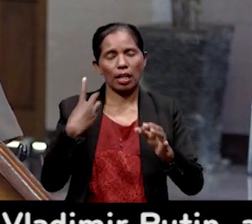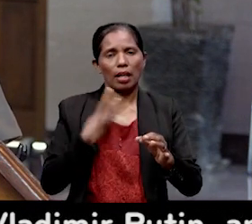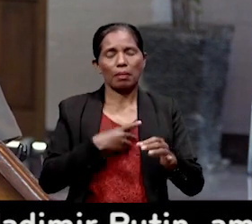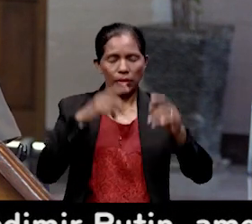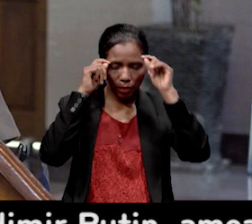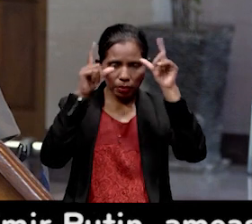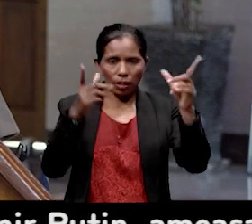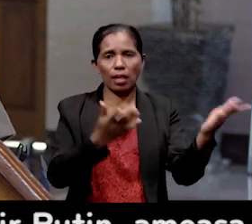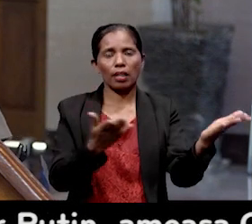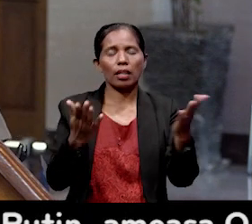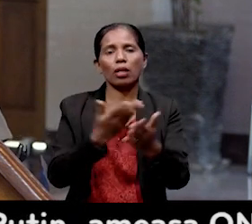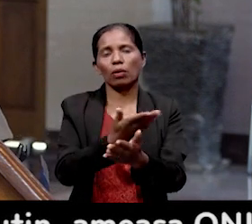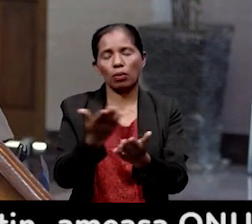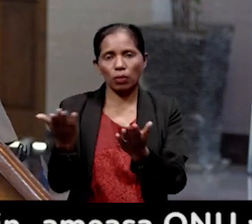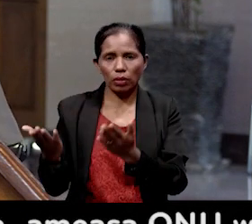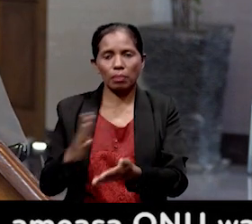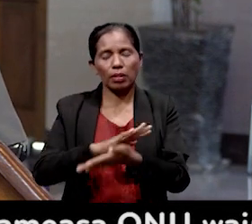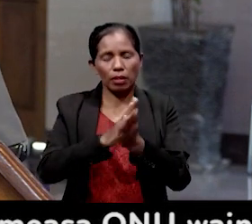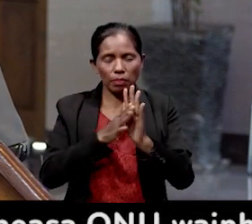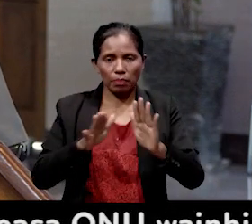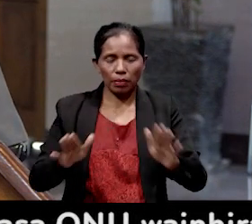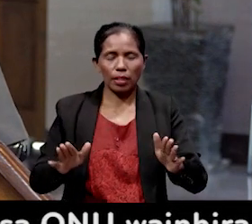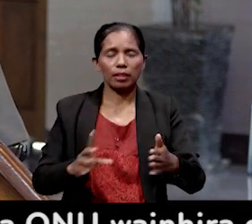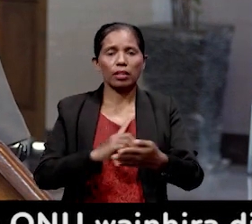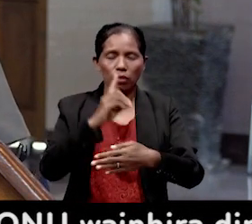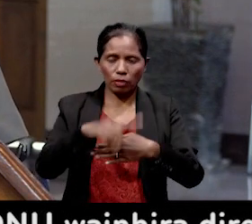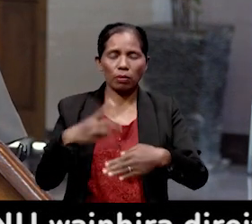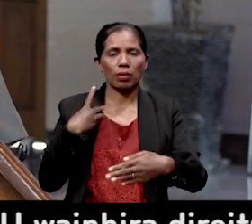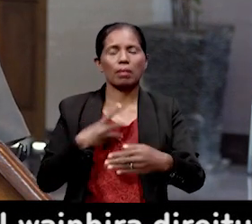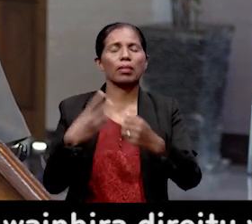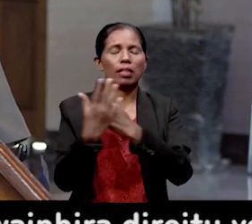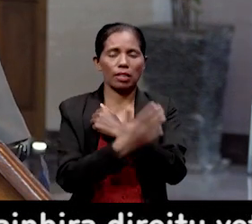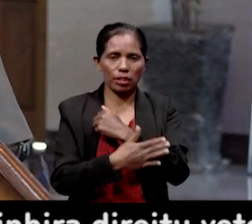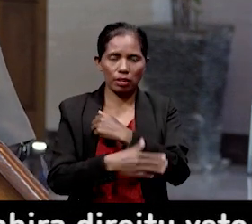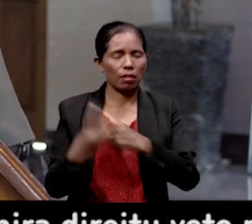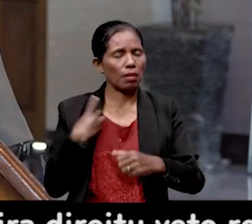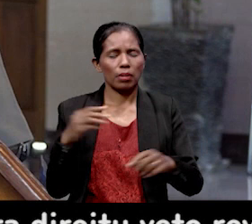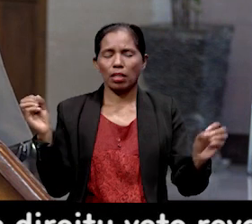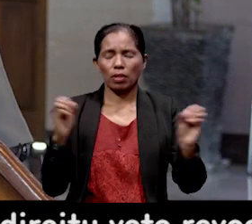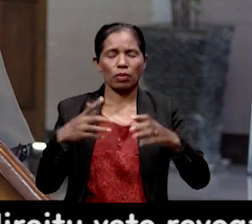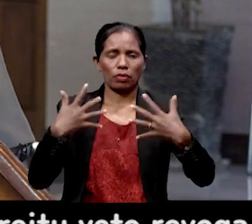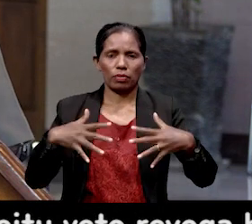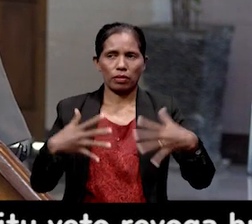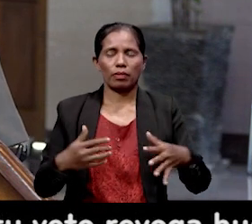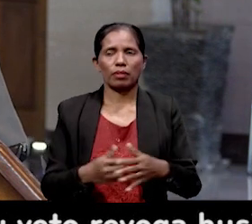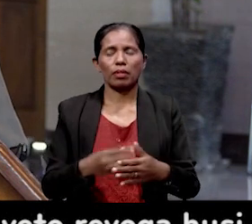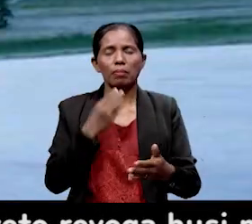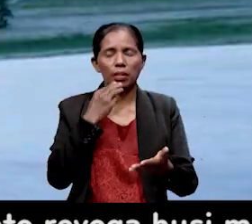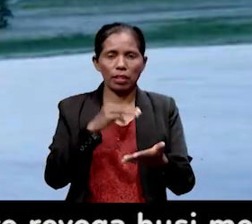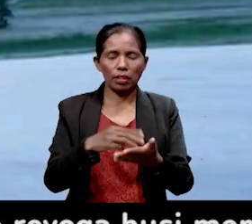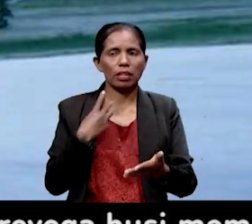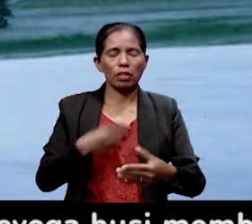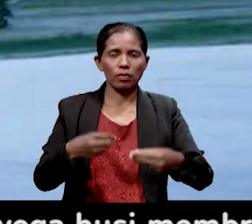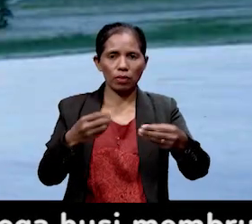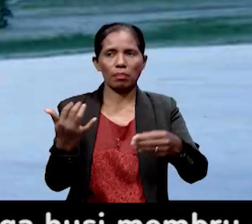luri imi ne pas imi ne progreso imi ne desenvolvement ma amina railara ami la koi funu ye ne ma sira mensaje na bikita fo ba sira